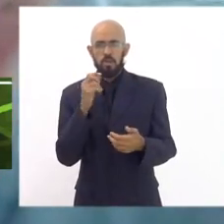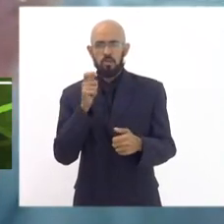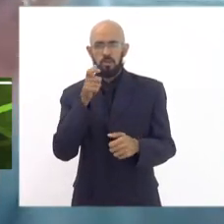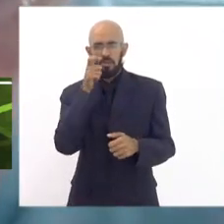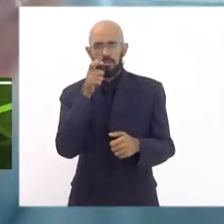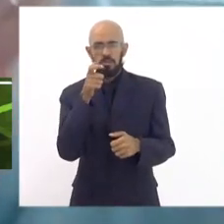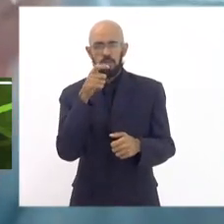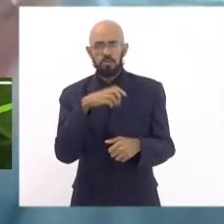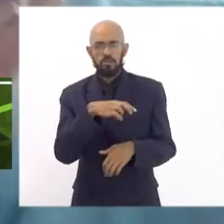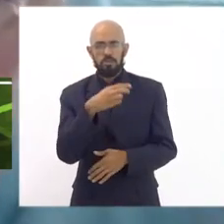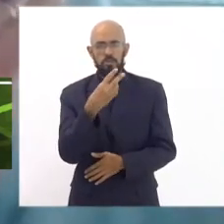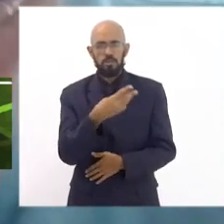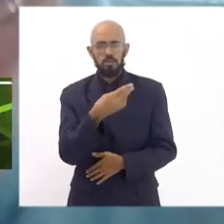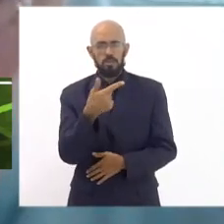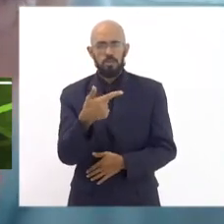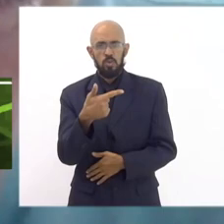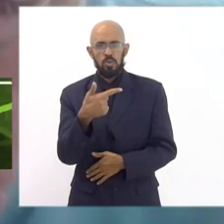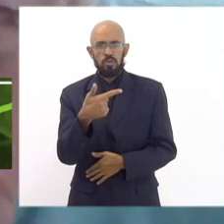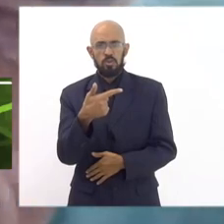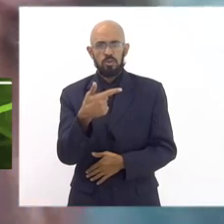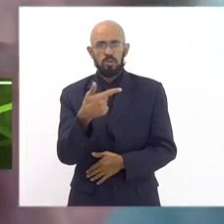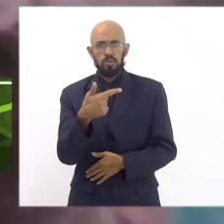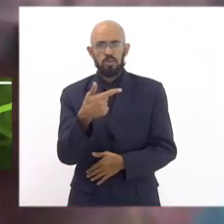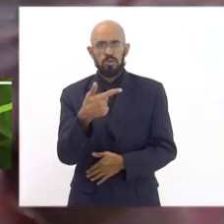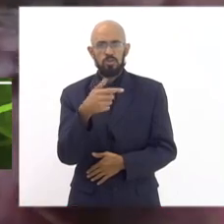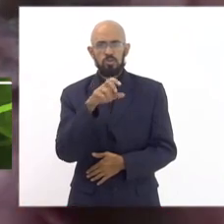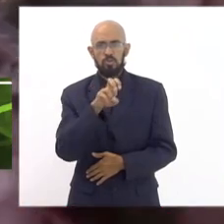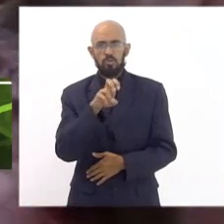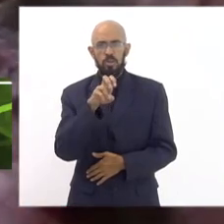o 32 e o